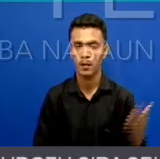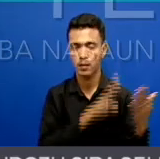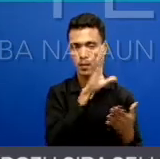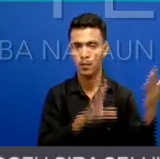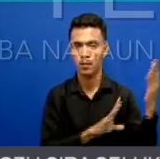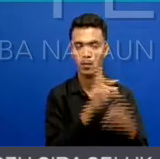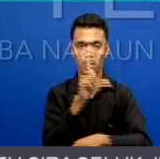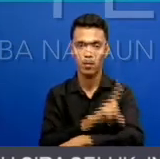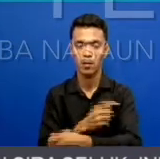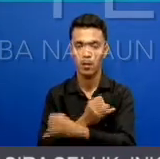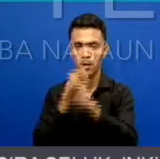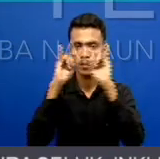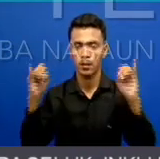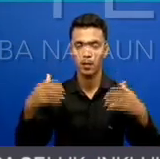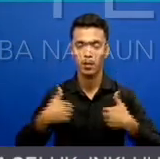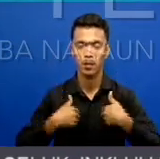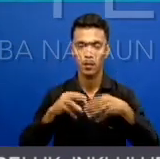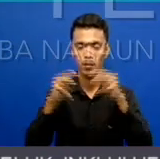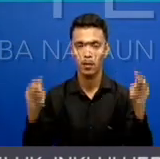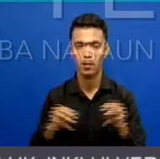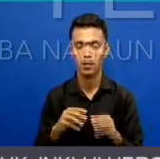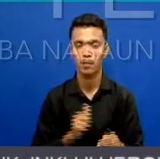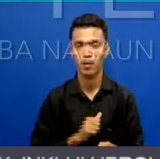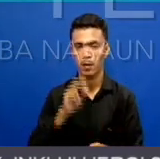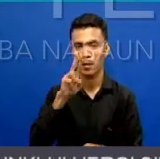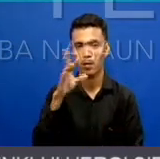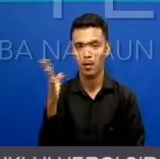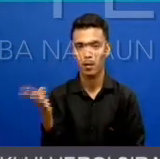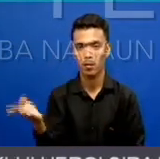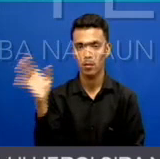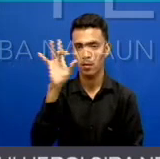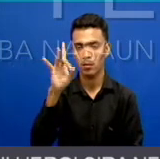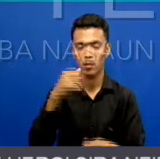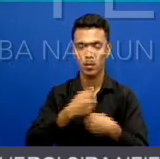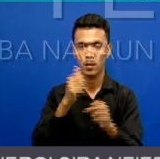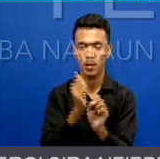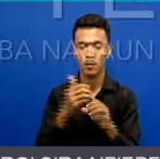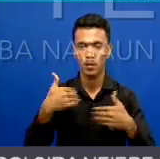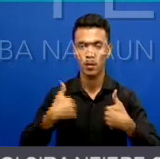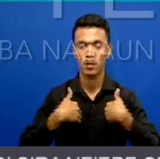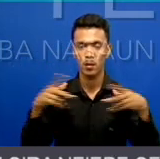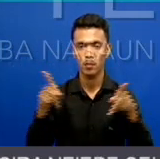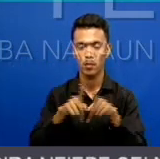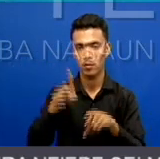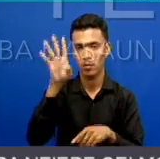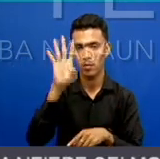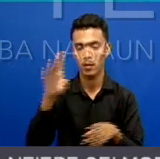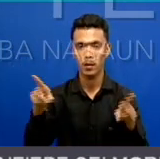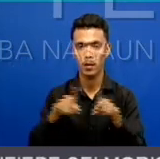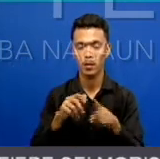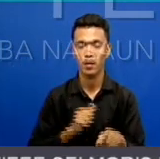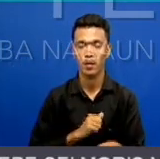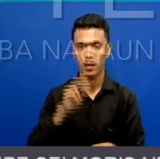loron proclamação independência e município Aileu badal hatnulu resinwalu, se la omos e posto administrativo hat, hanesang